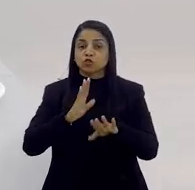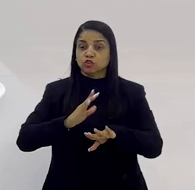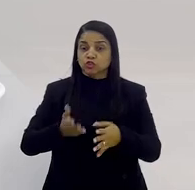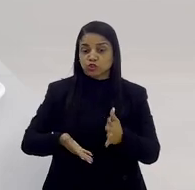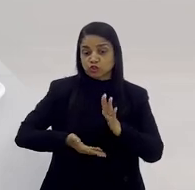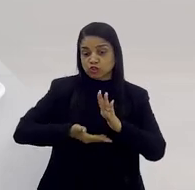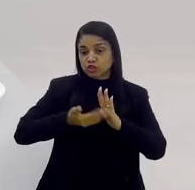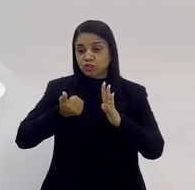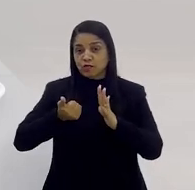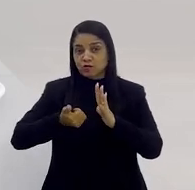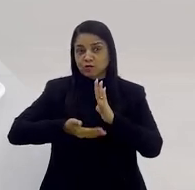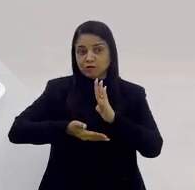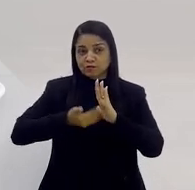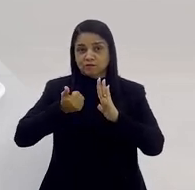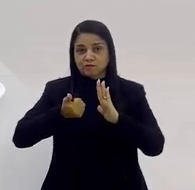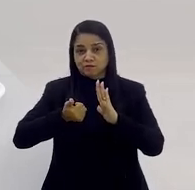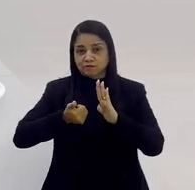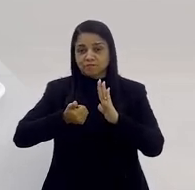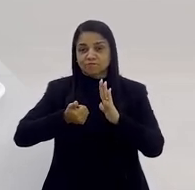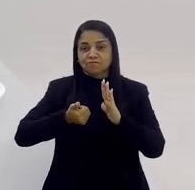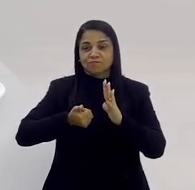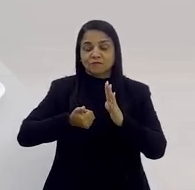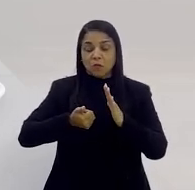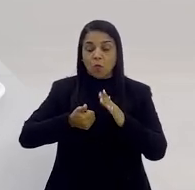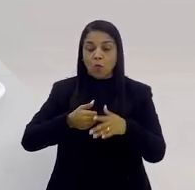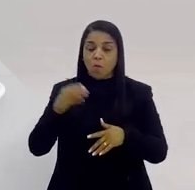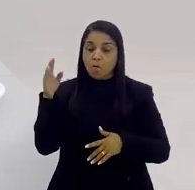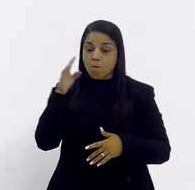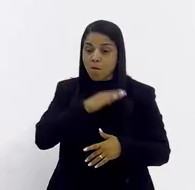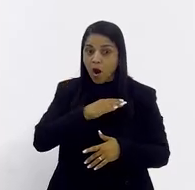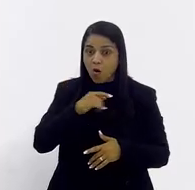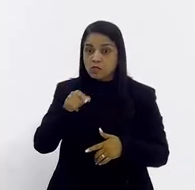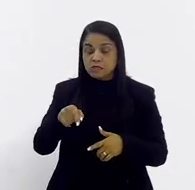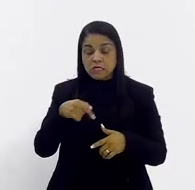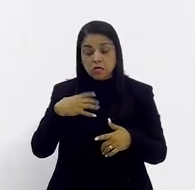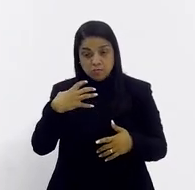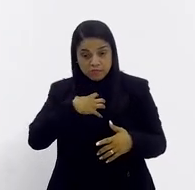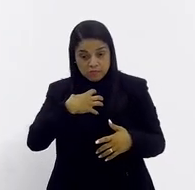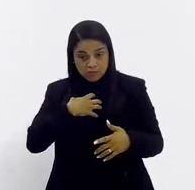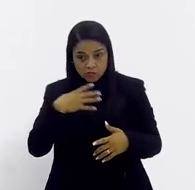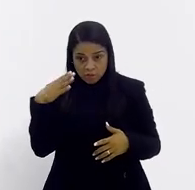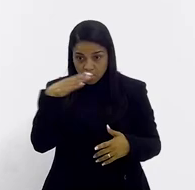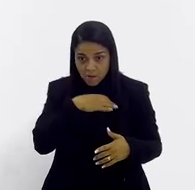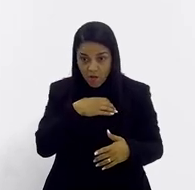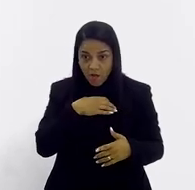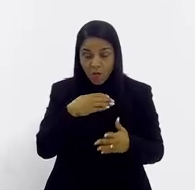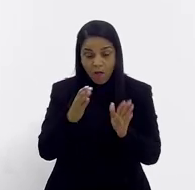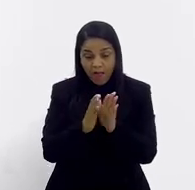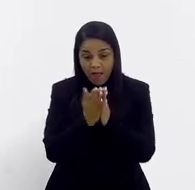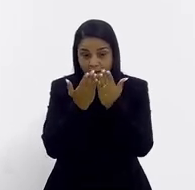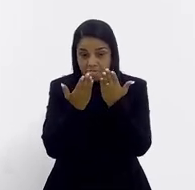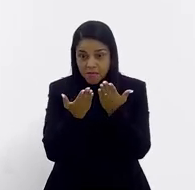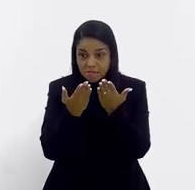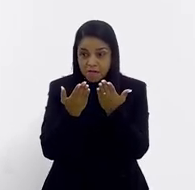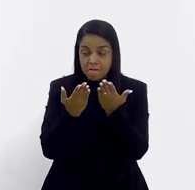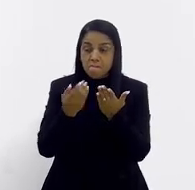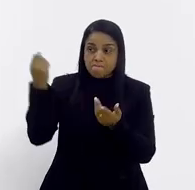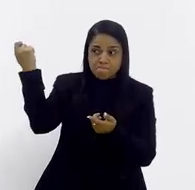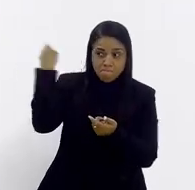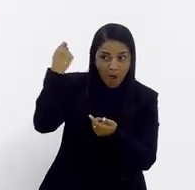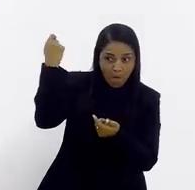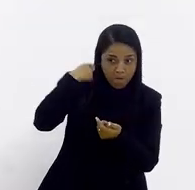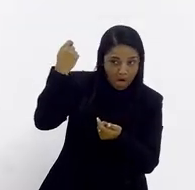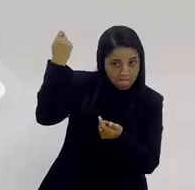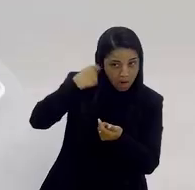desses meninos assim em algum momento eu me sentir mal é me bata a Bíblia mas era para ler a Bíblia né no capítulo